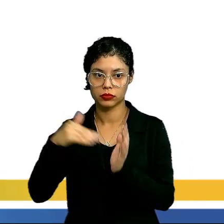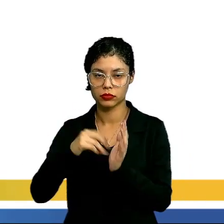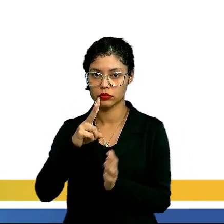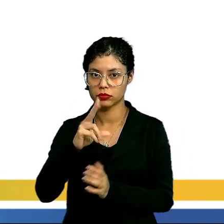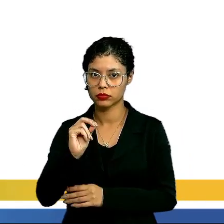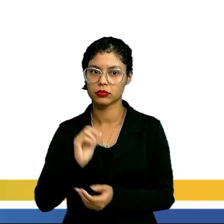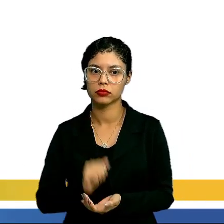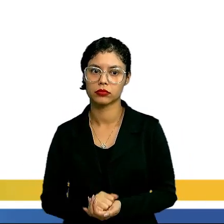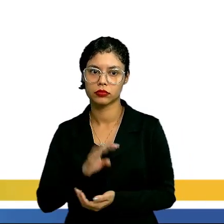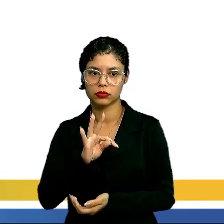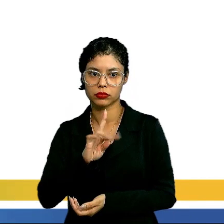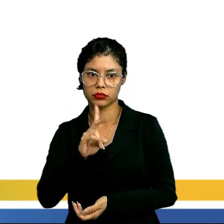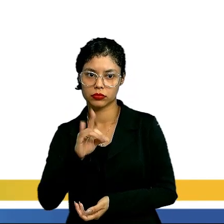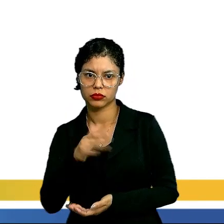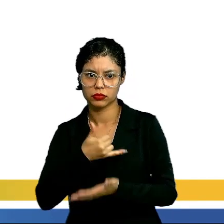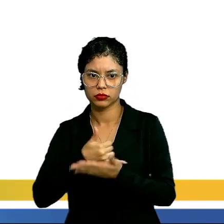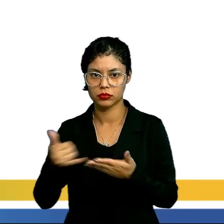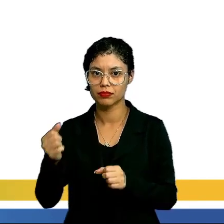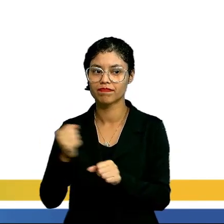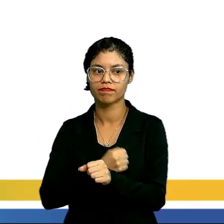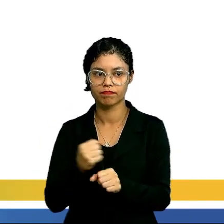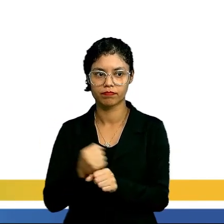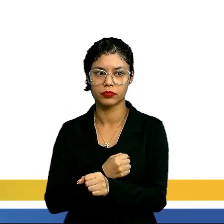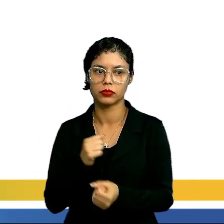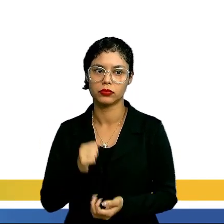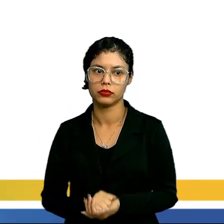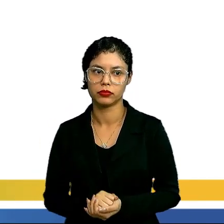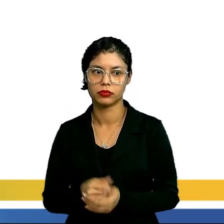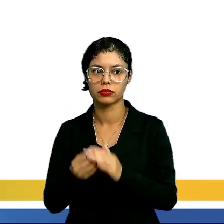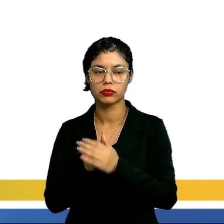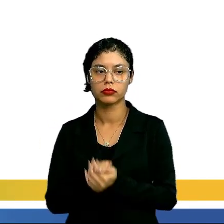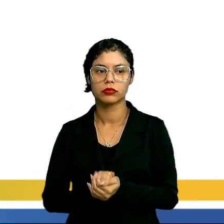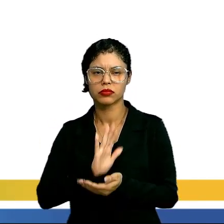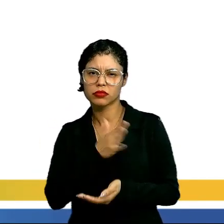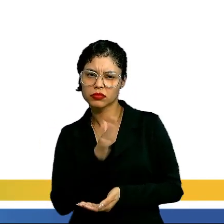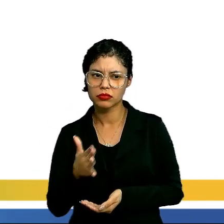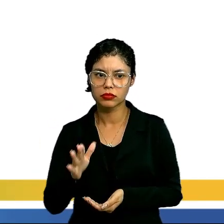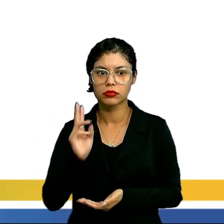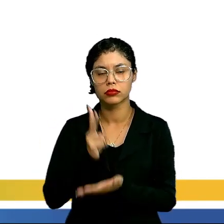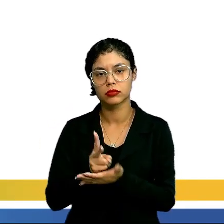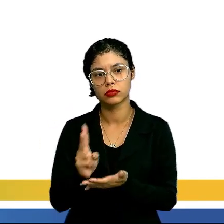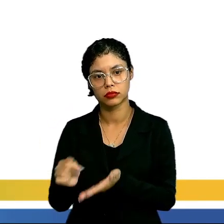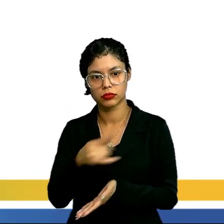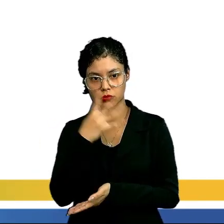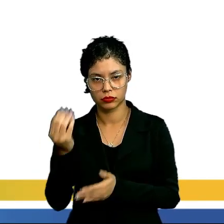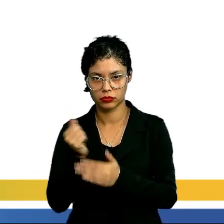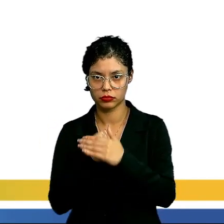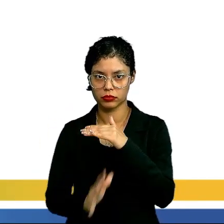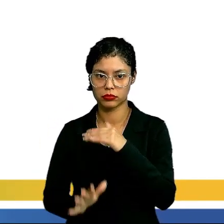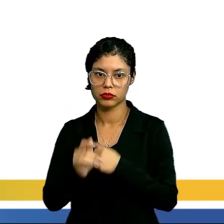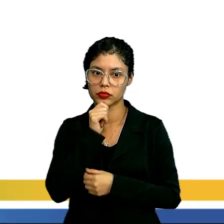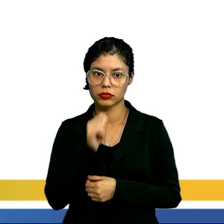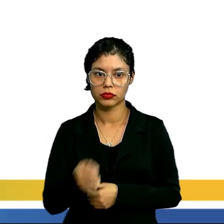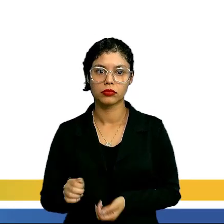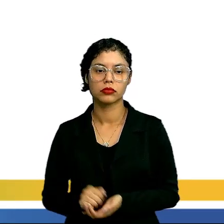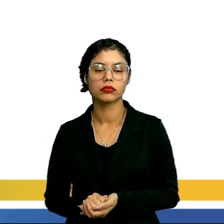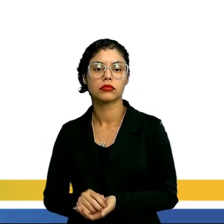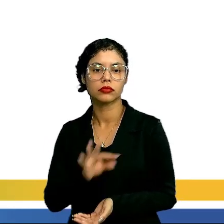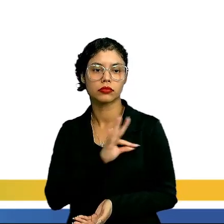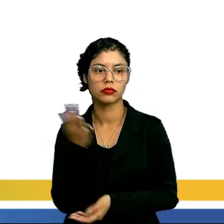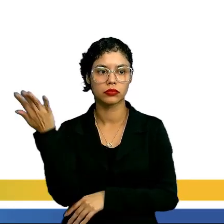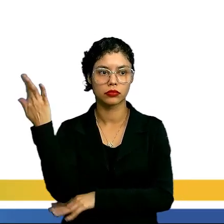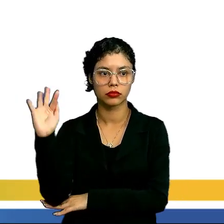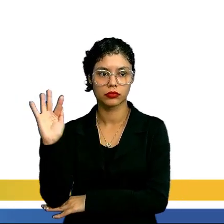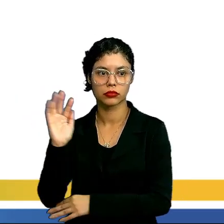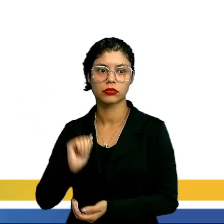40 a 50 toneladas de drogas por ano, exportando mais ou menos a mesma quantidade. A Polícia Federal e